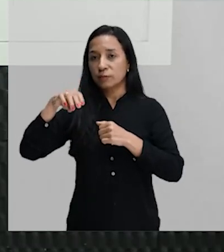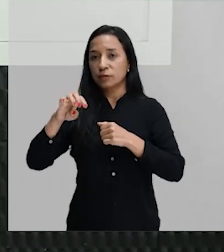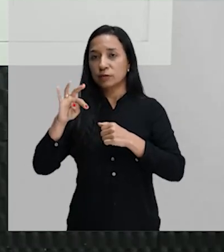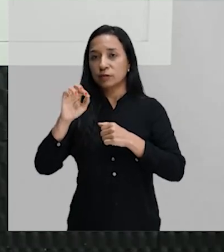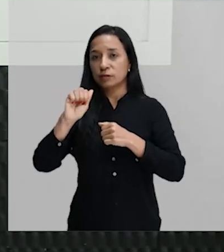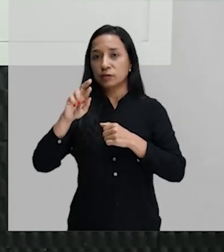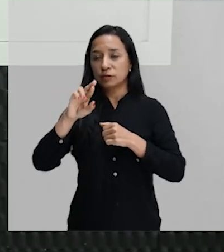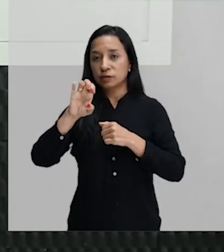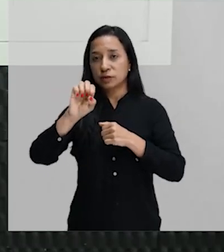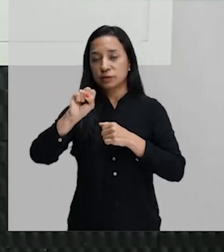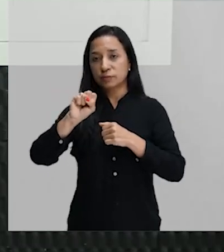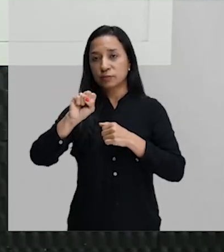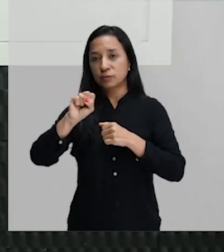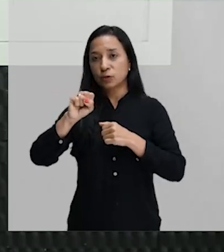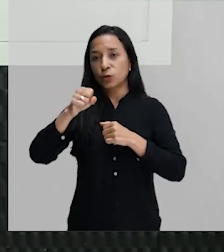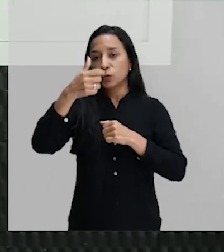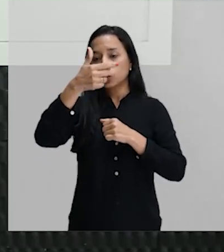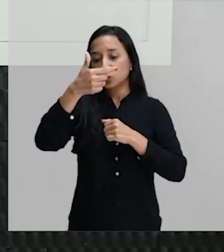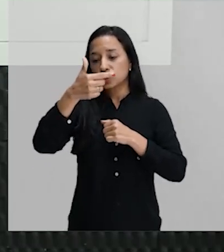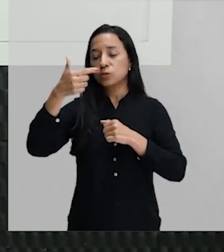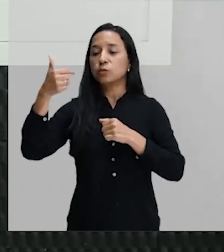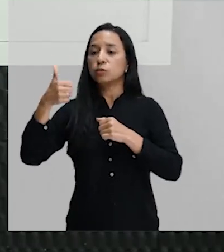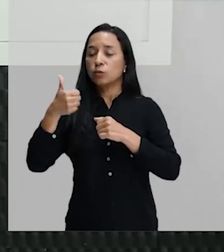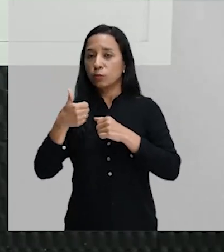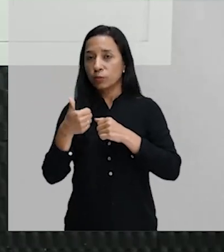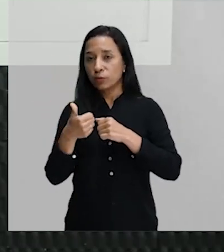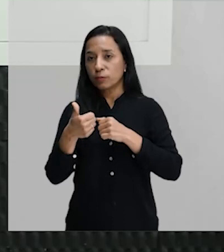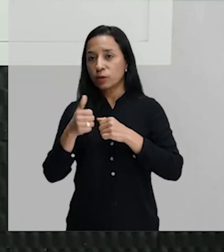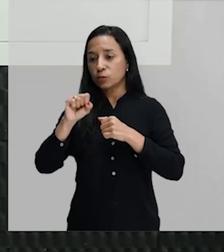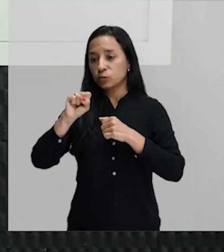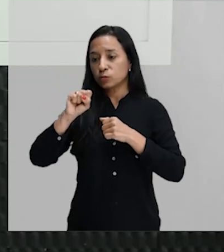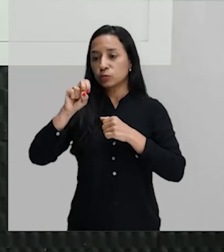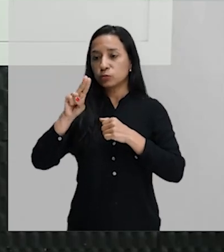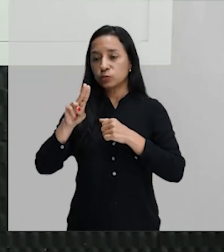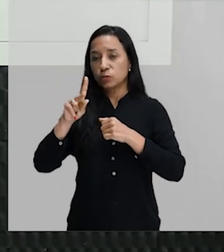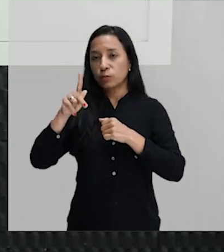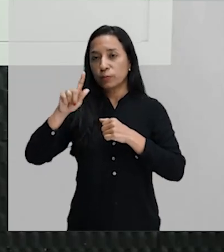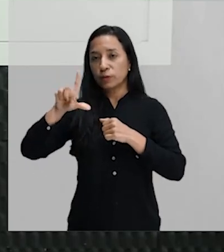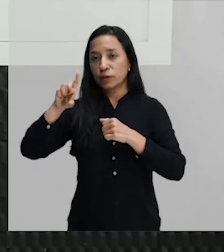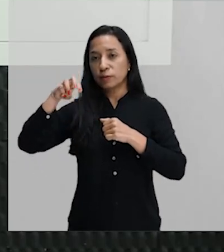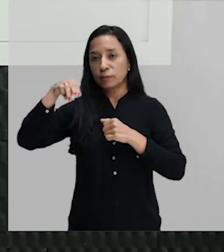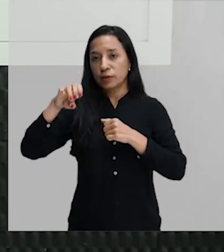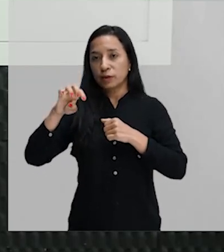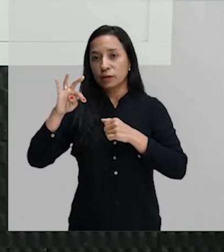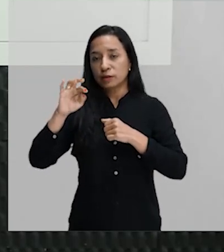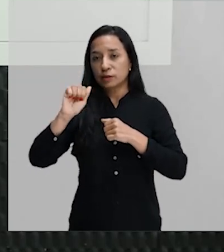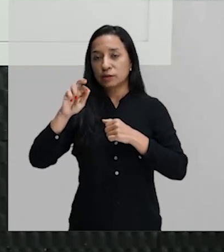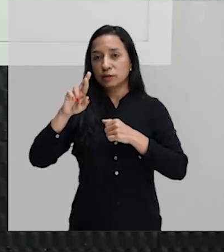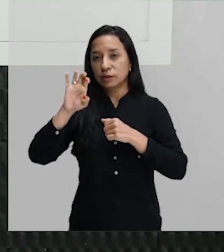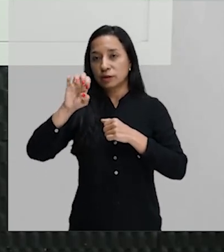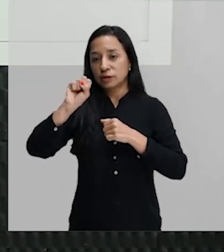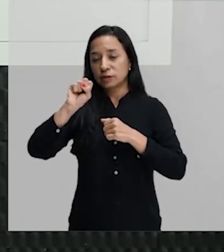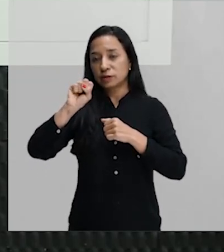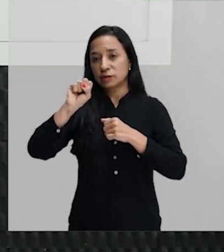do segundo para o primeiro, arcos suplementares. Suplementar, soma